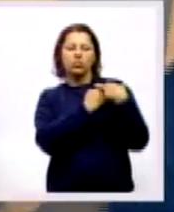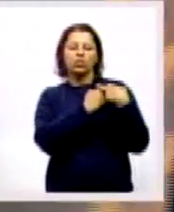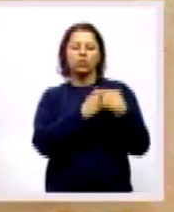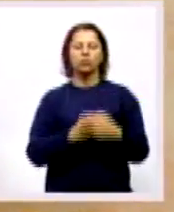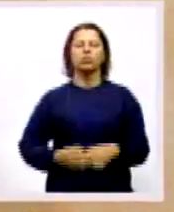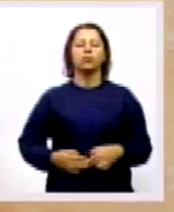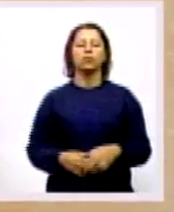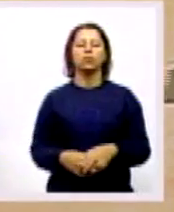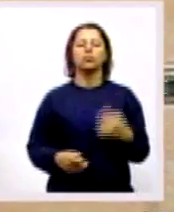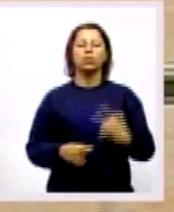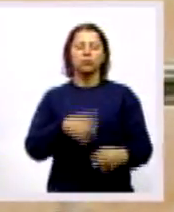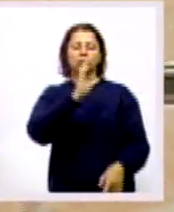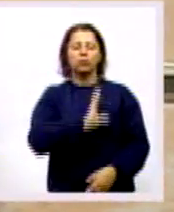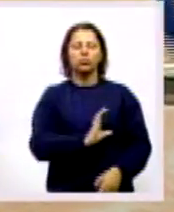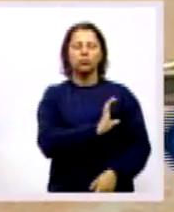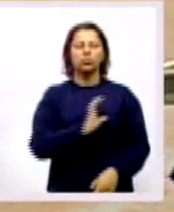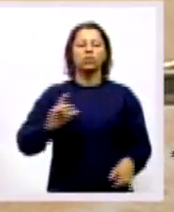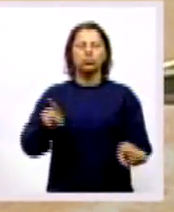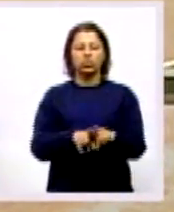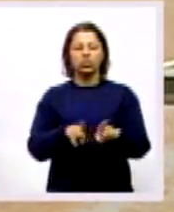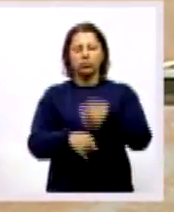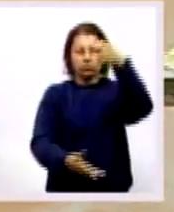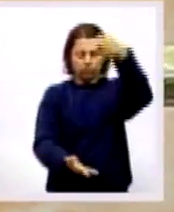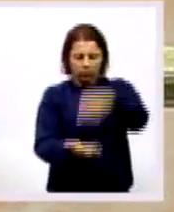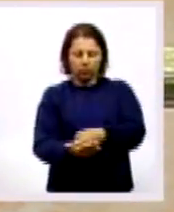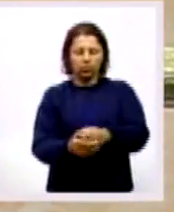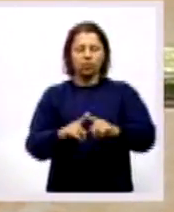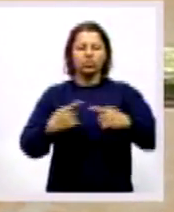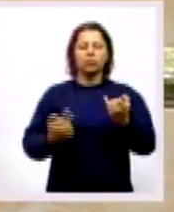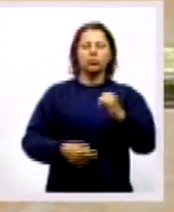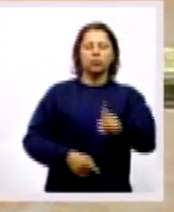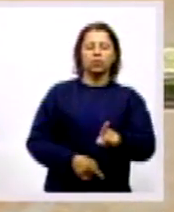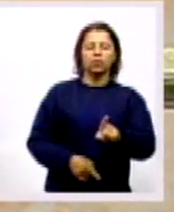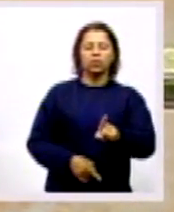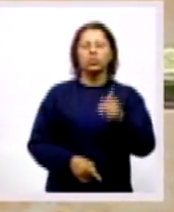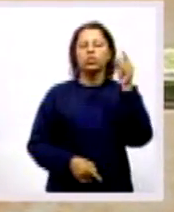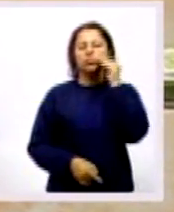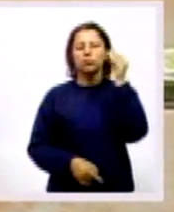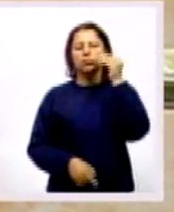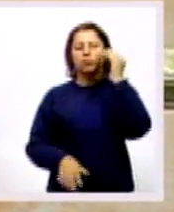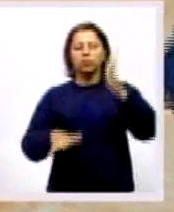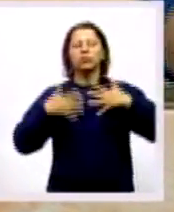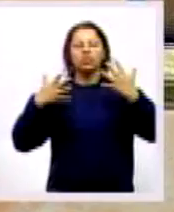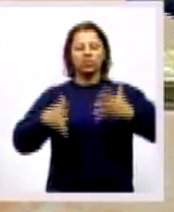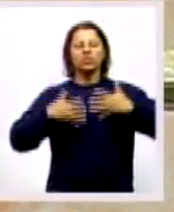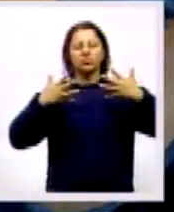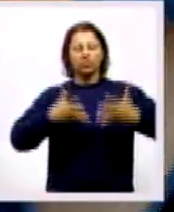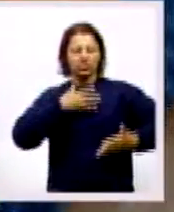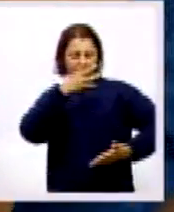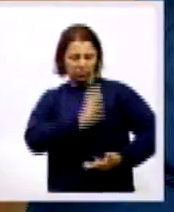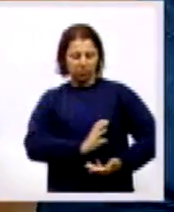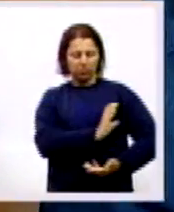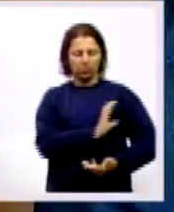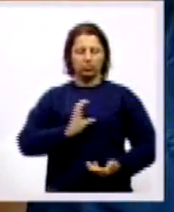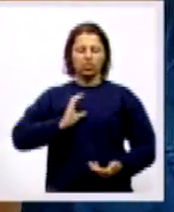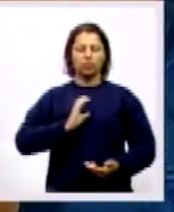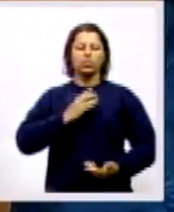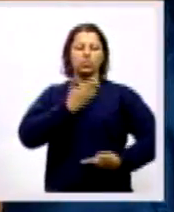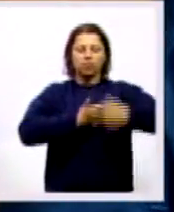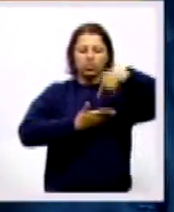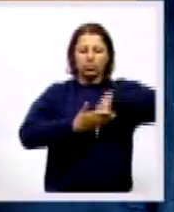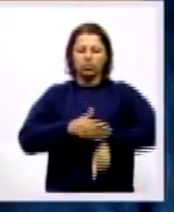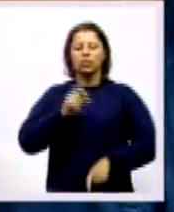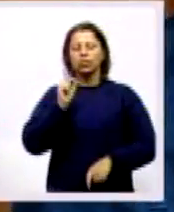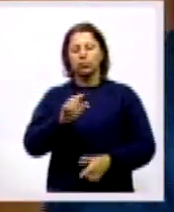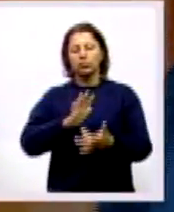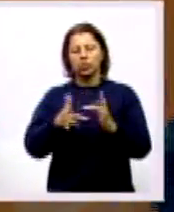todo. Cristianismo é também dever. Mas se você for saborear mesmo o cristianismo, se você vai mergulhar no que ele é